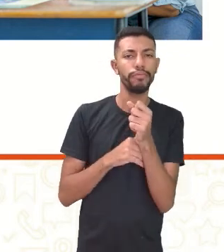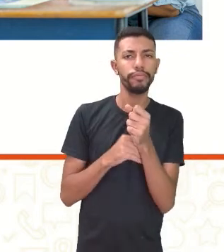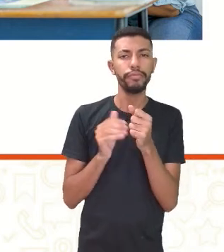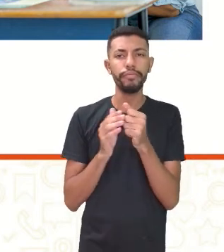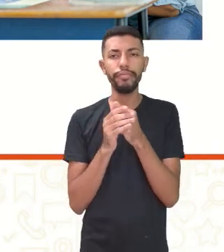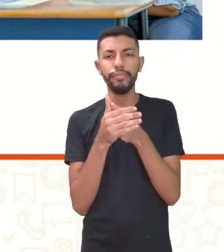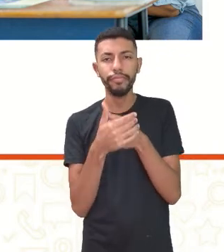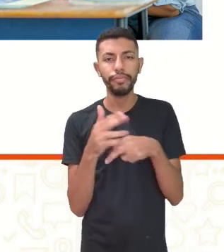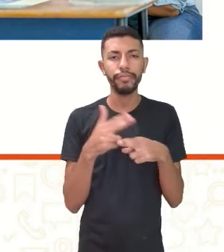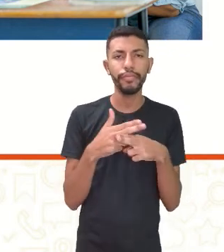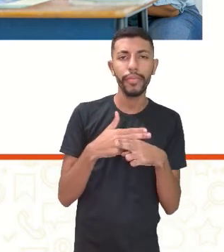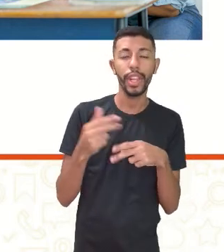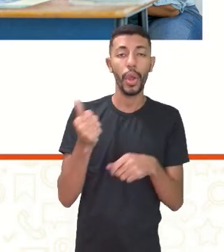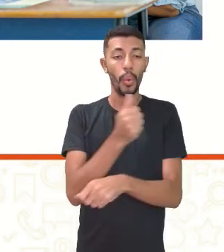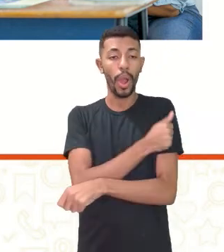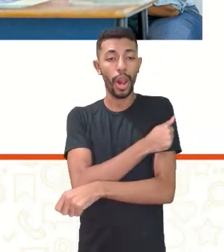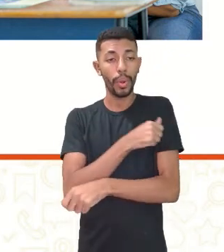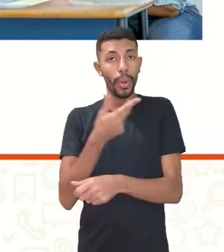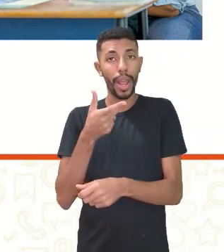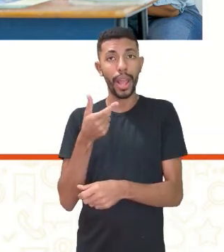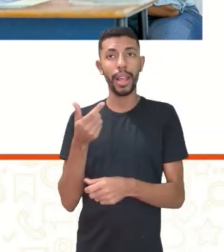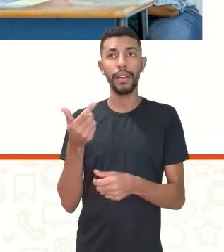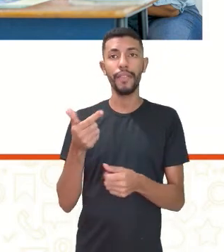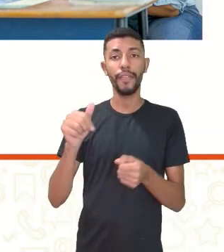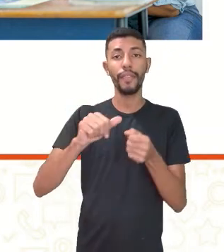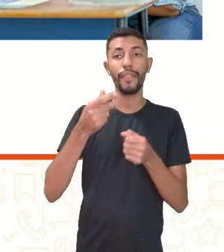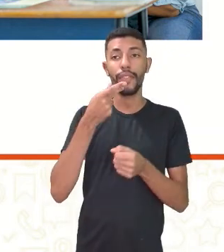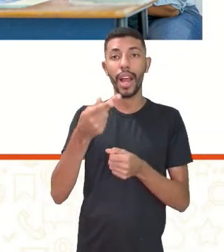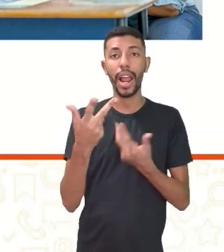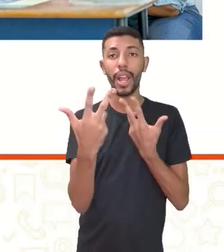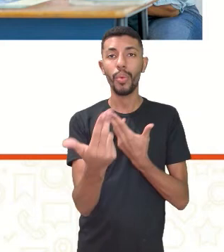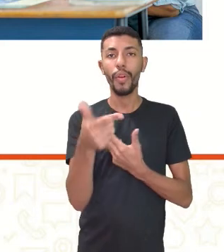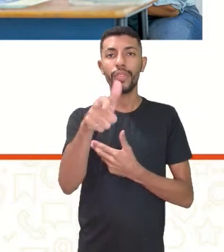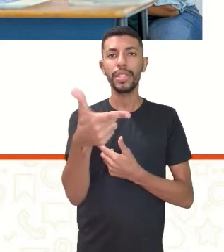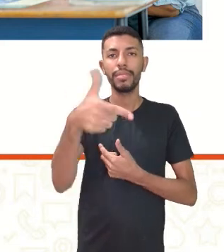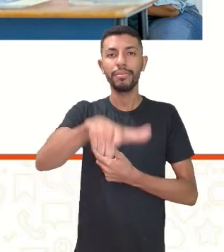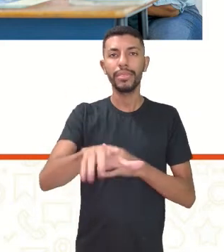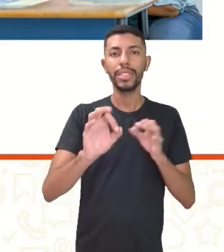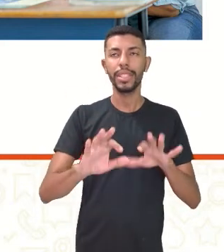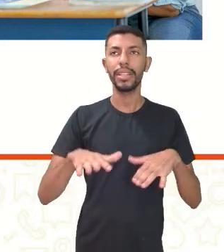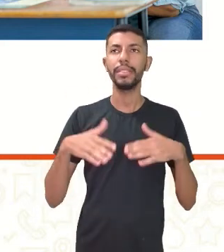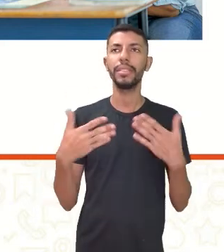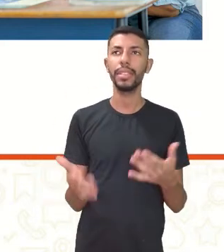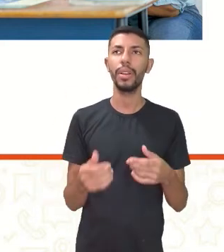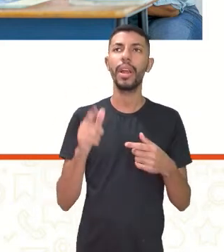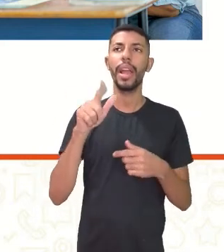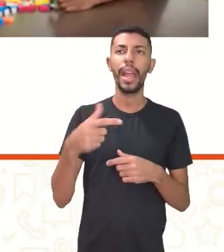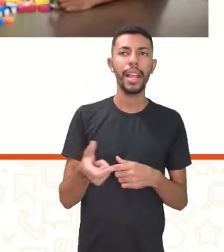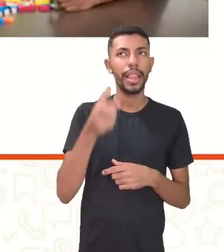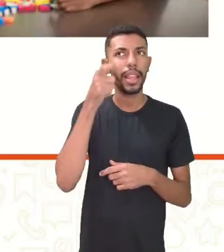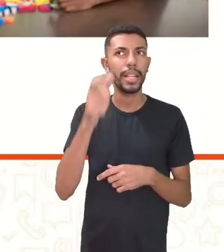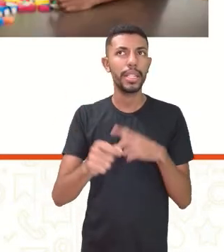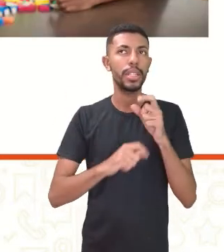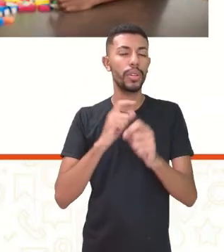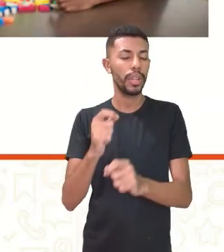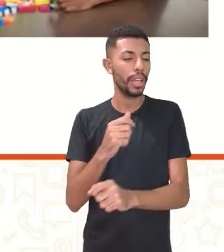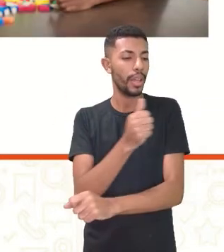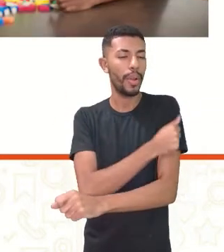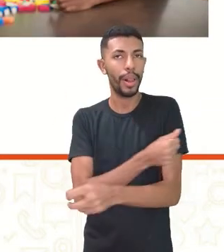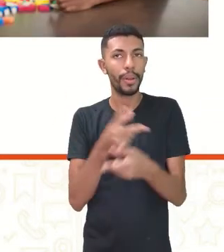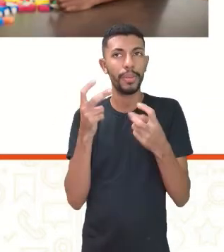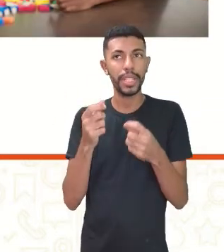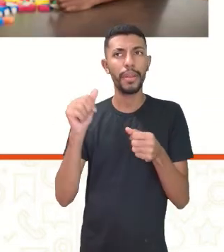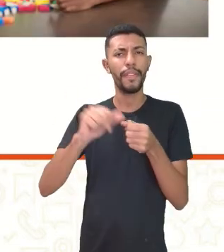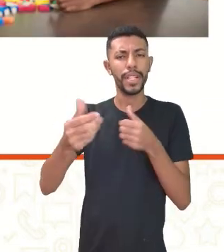é interessante perceber se ele entendeu, mas deixar ele muito confortável para que faça